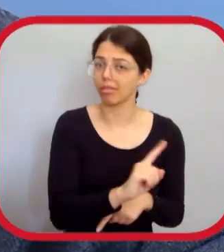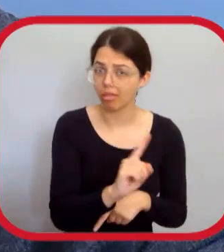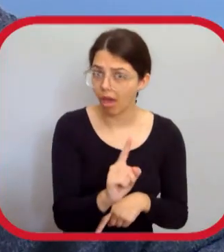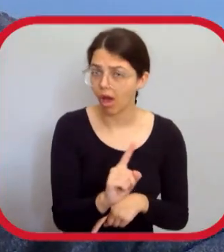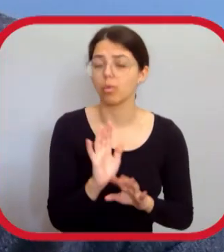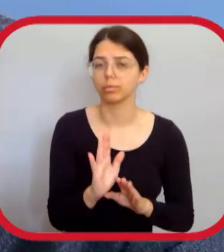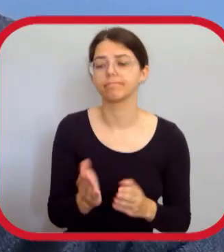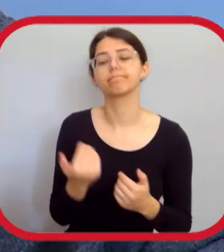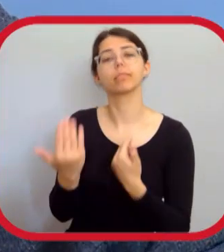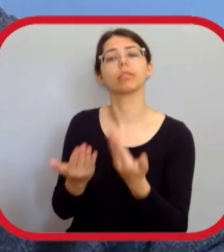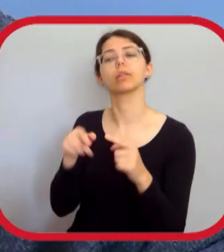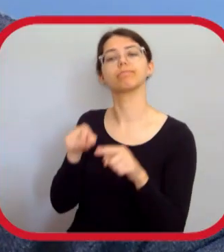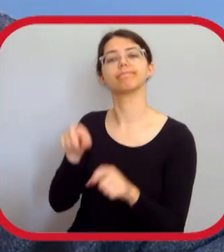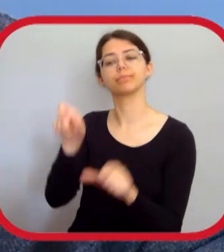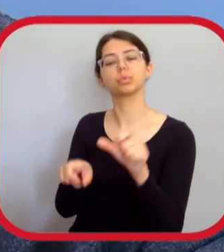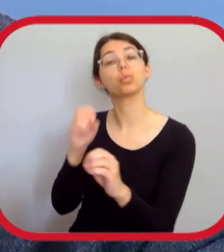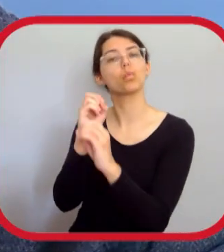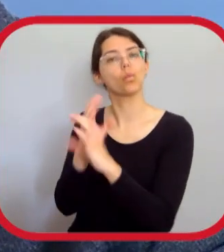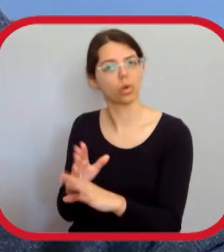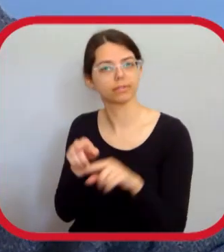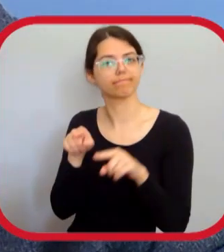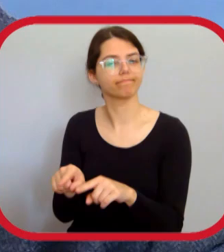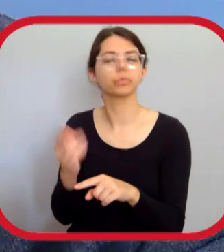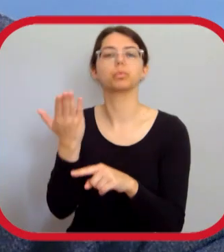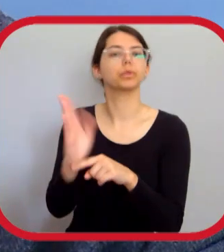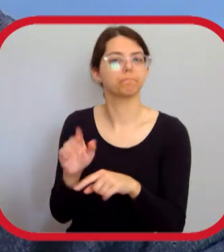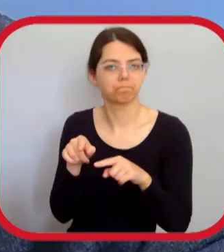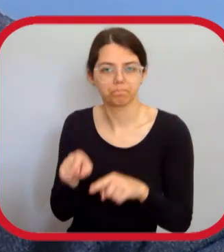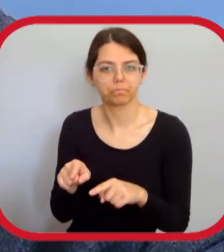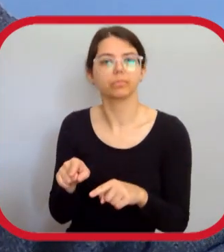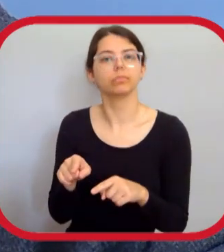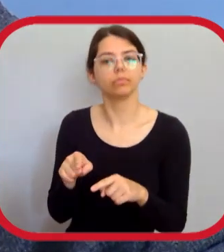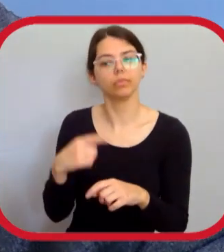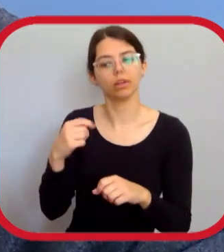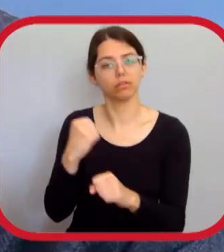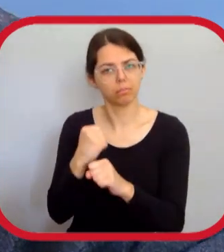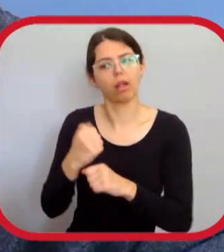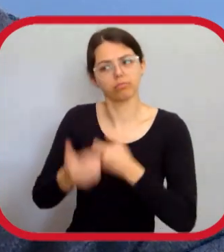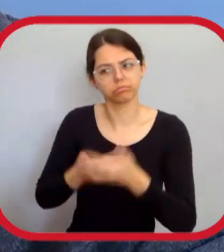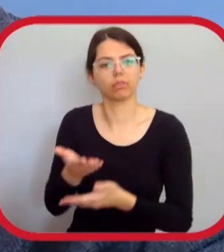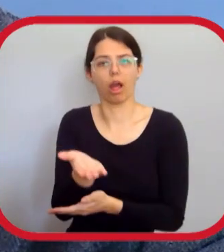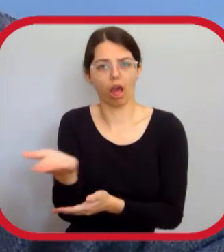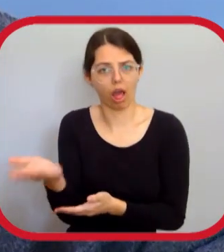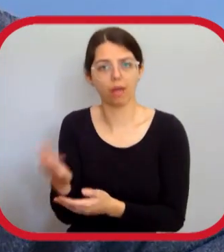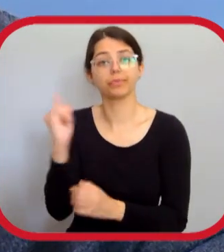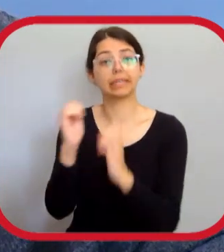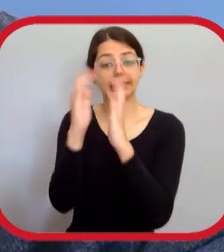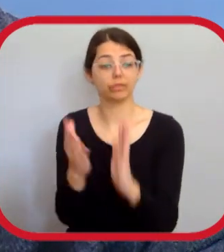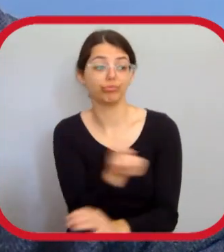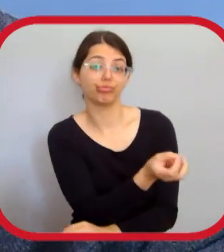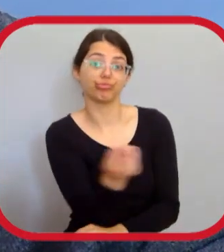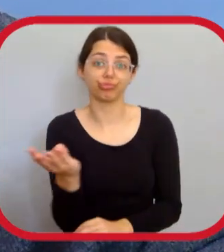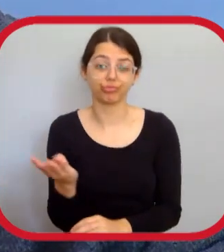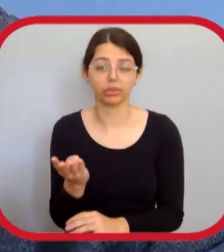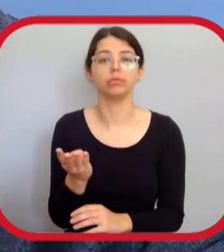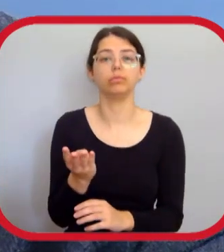superior. Há que haver ofertas para outros públicos. E estou a falar dos públicos que estão ativos no mercado de trabalho. As